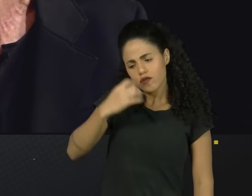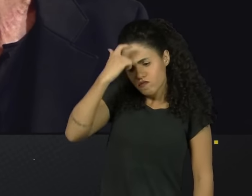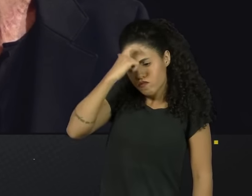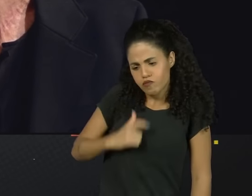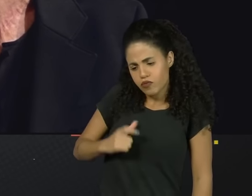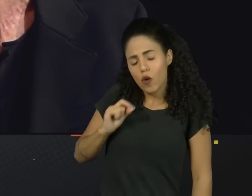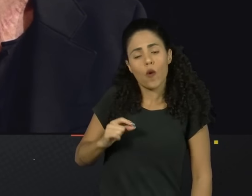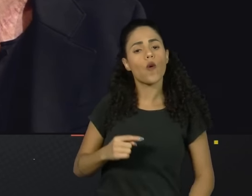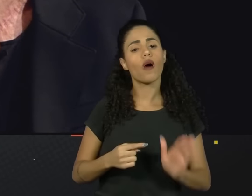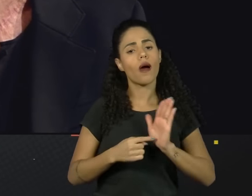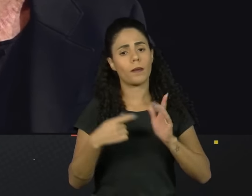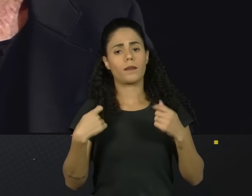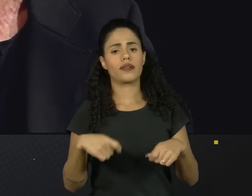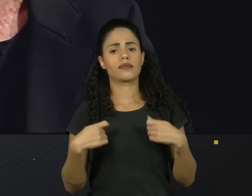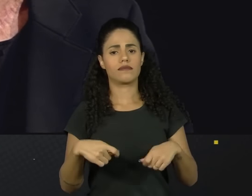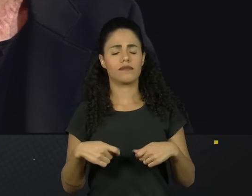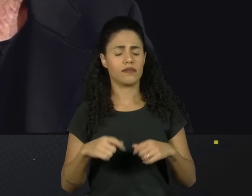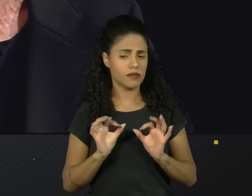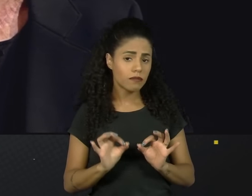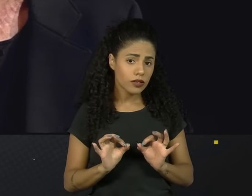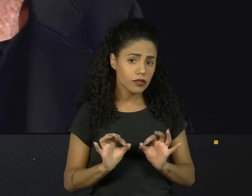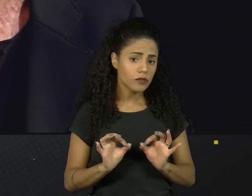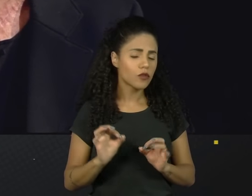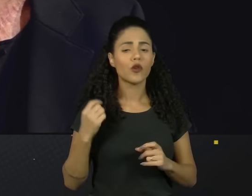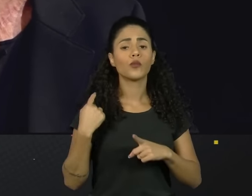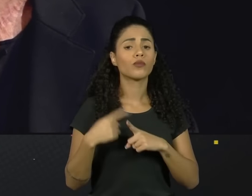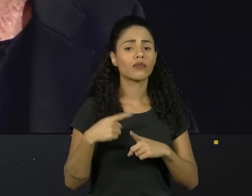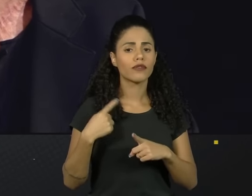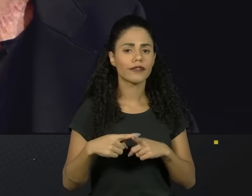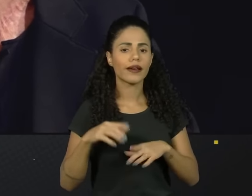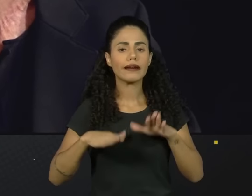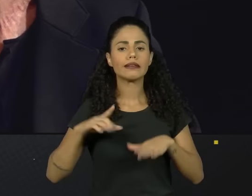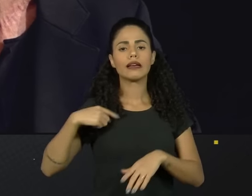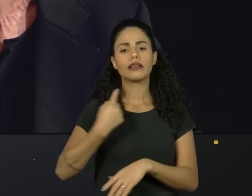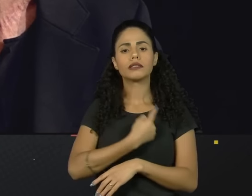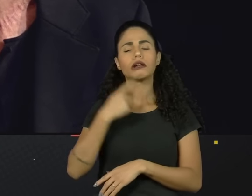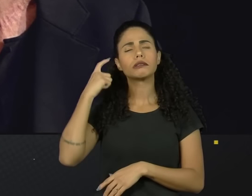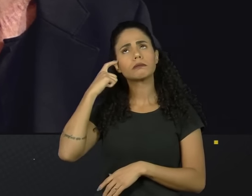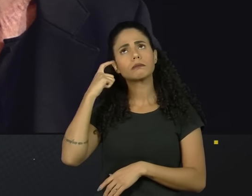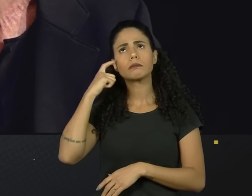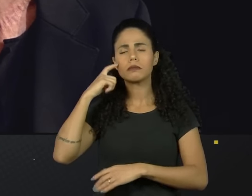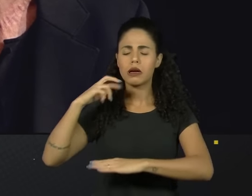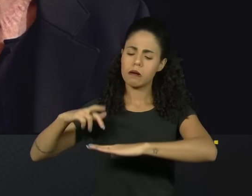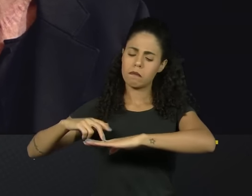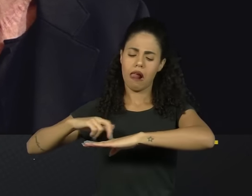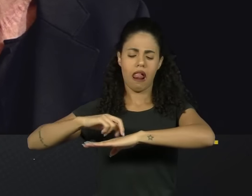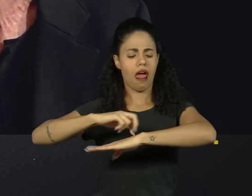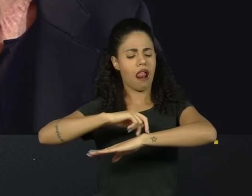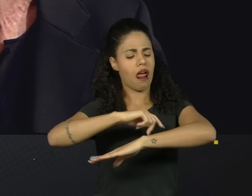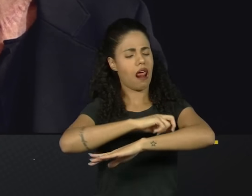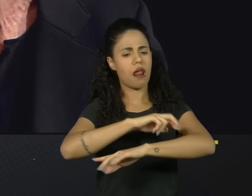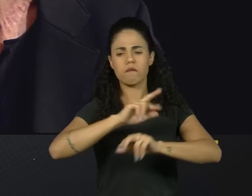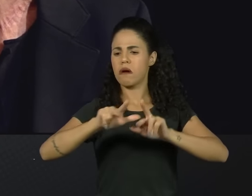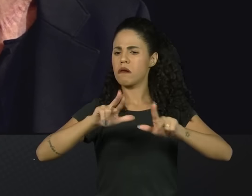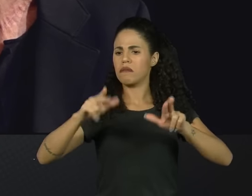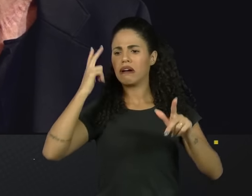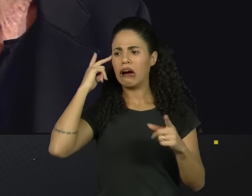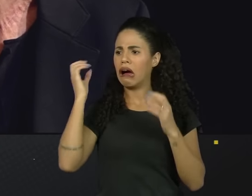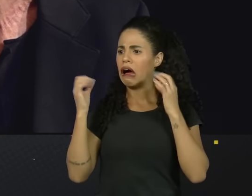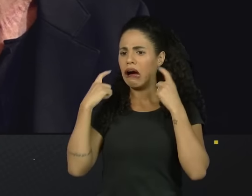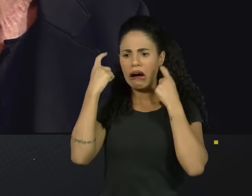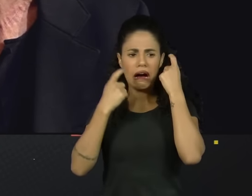Ser no sentido do verbo ser mesmo, né? Porque a gente na moda vê muitas pessoas muito preocupadas com